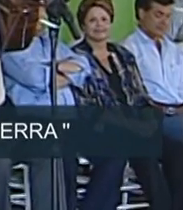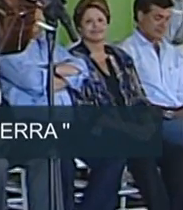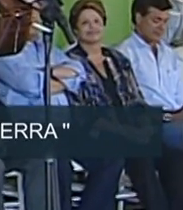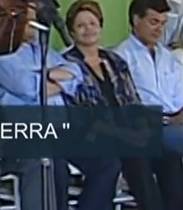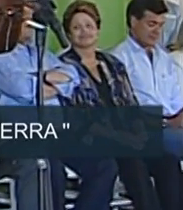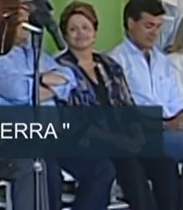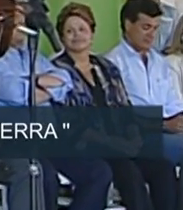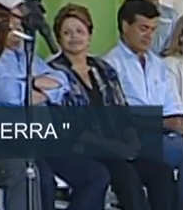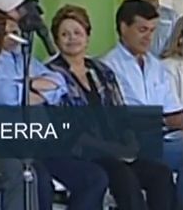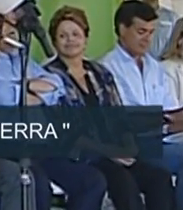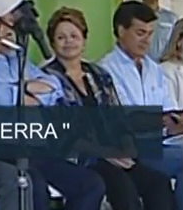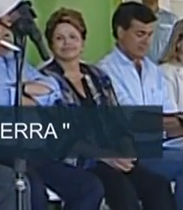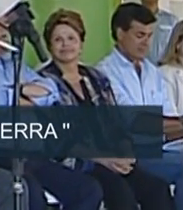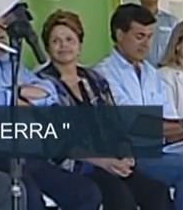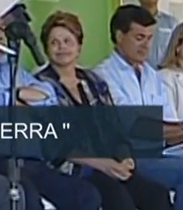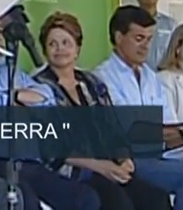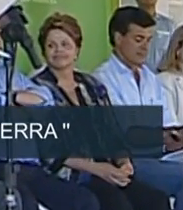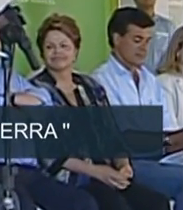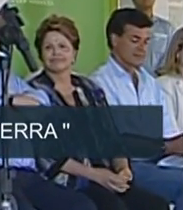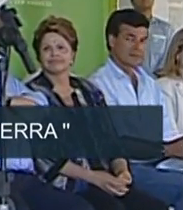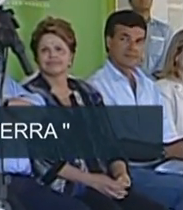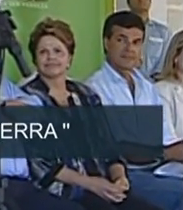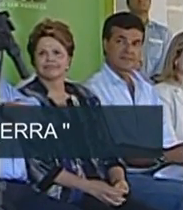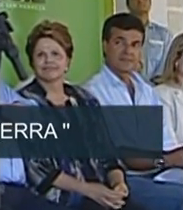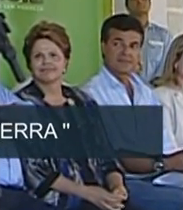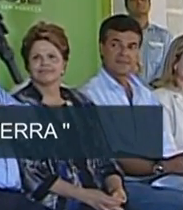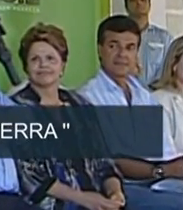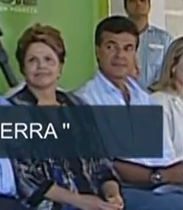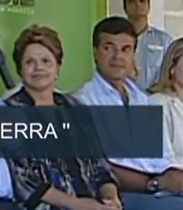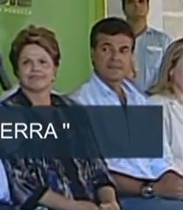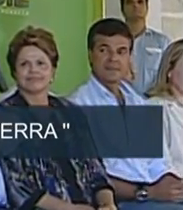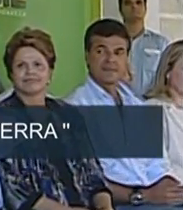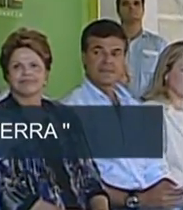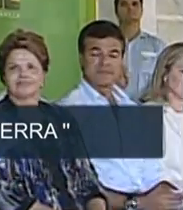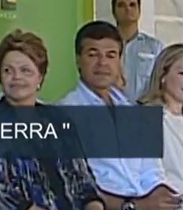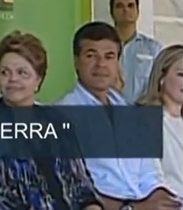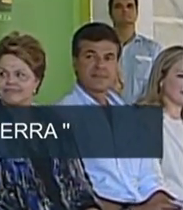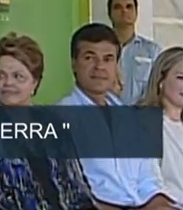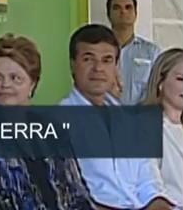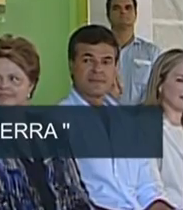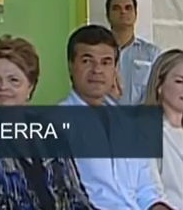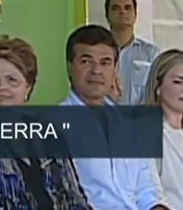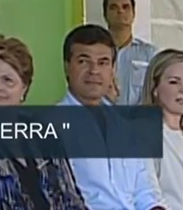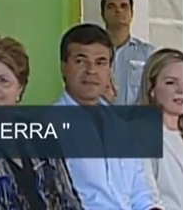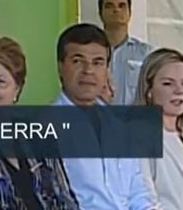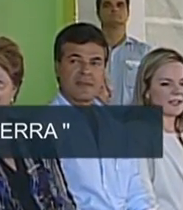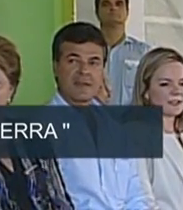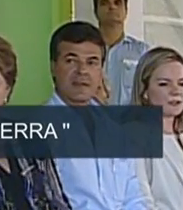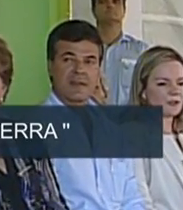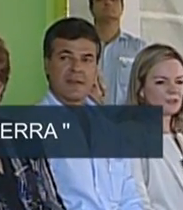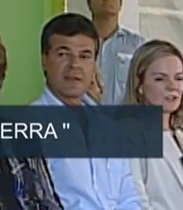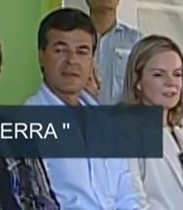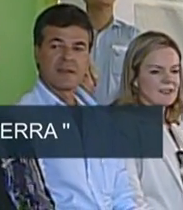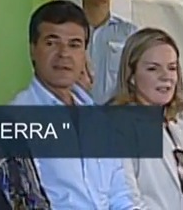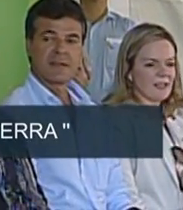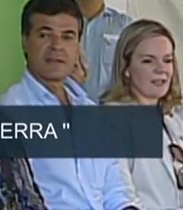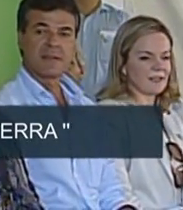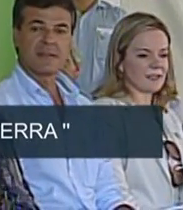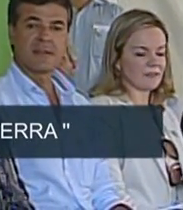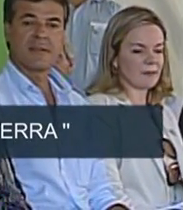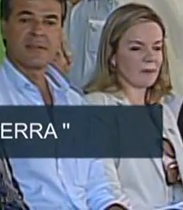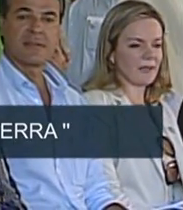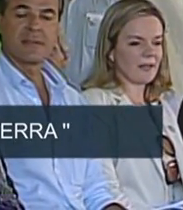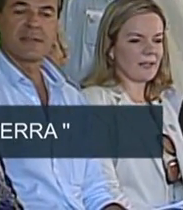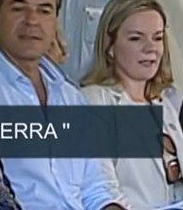Cada um de nós compõe a sua própria história, e cada ser em si carrega o dom de